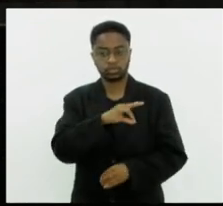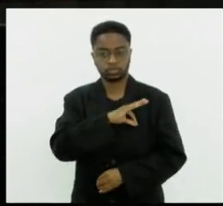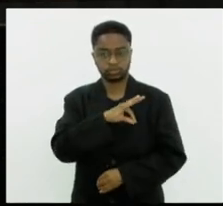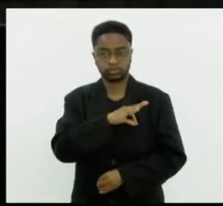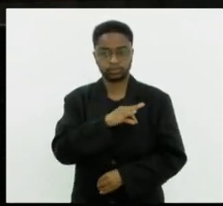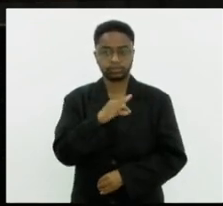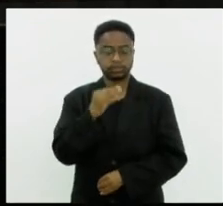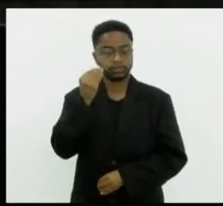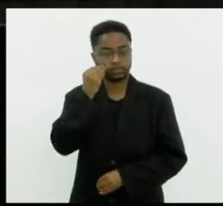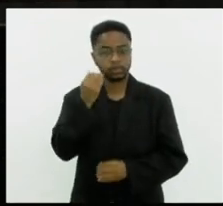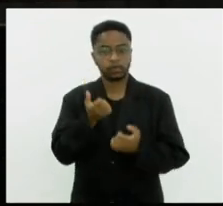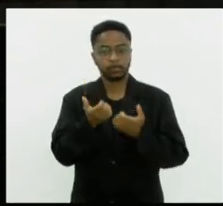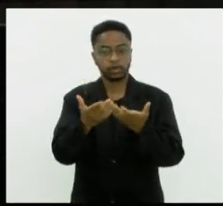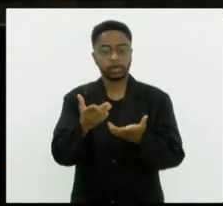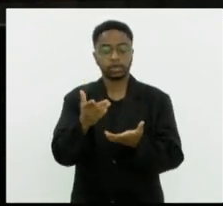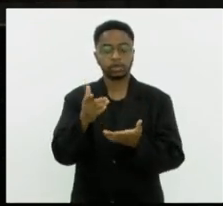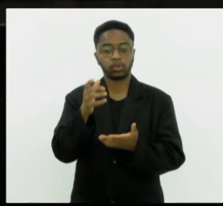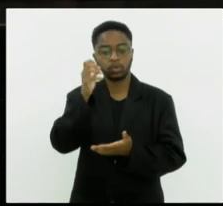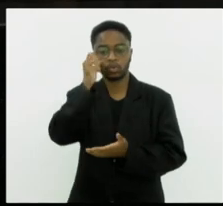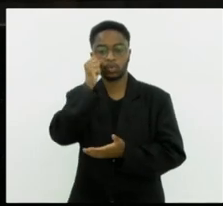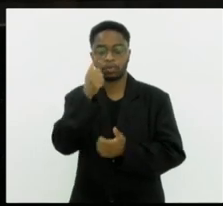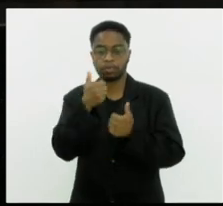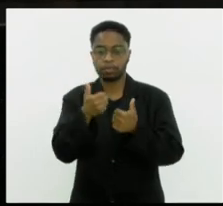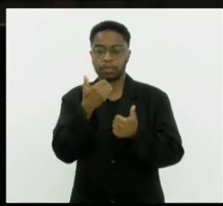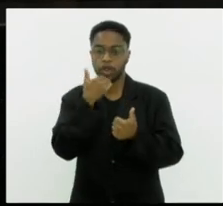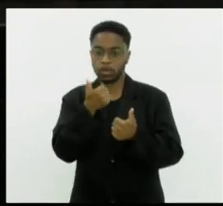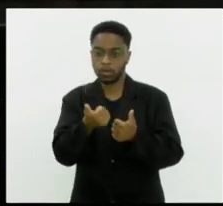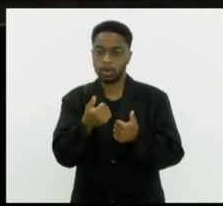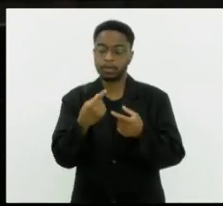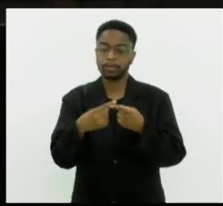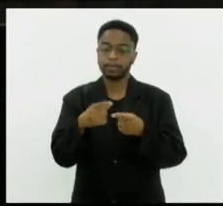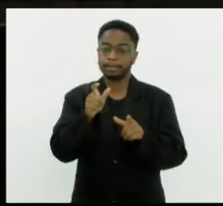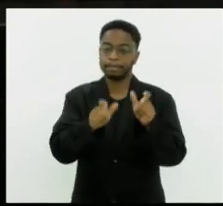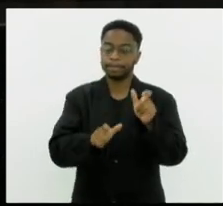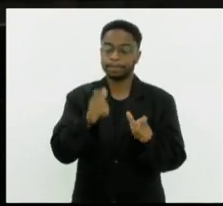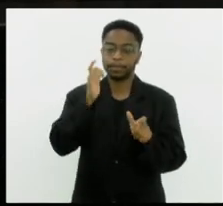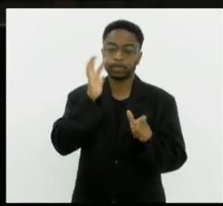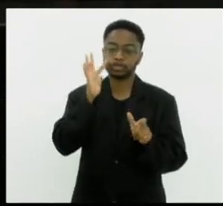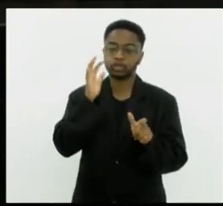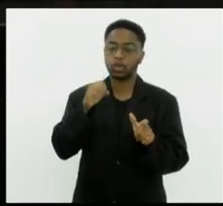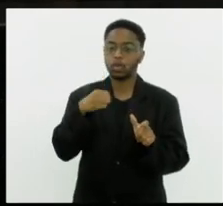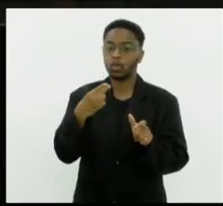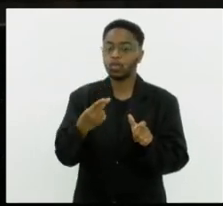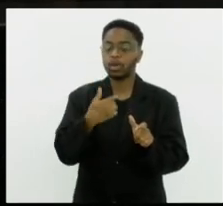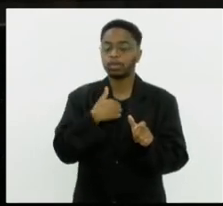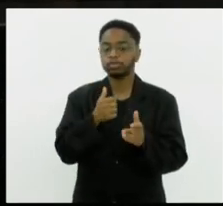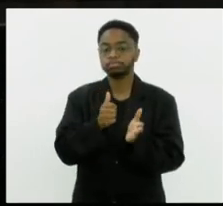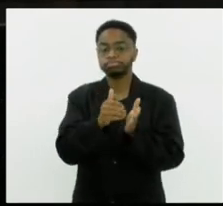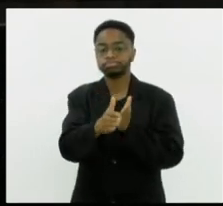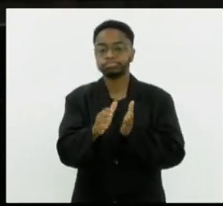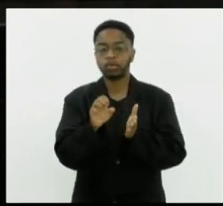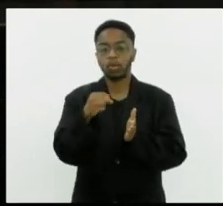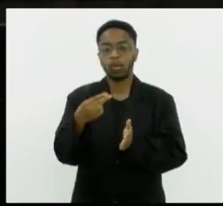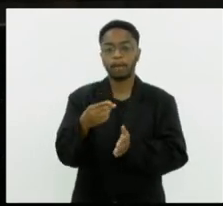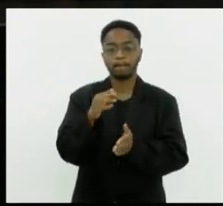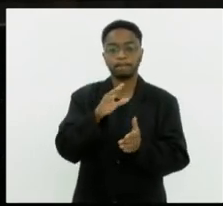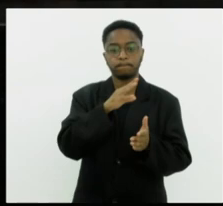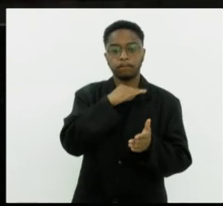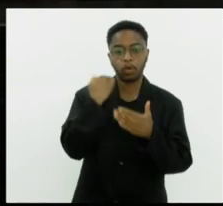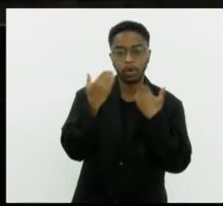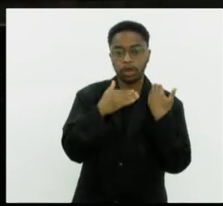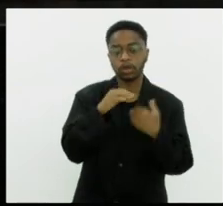dar um sono melhor, né? Porque o cara já sai falando, porra, ou eu vou ser expulso, ou eu vou morrer, ou a população vai me